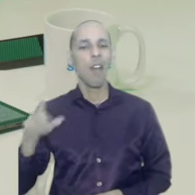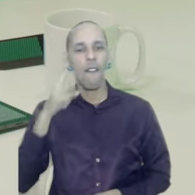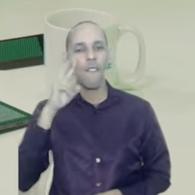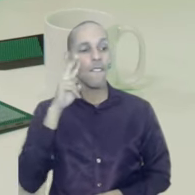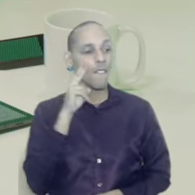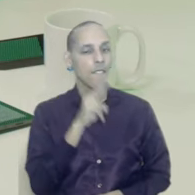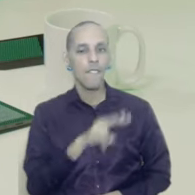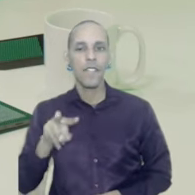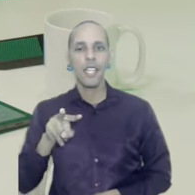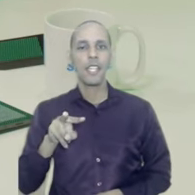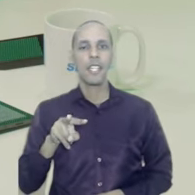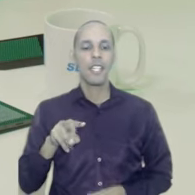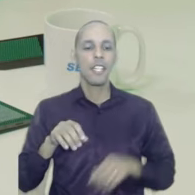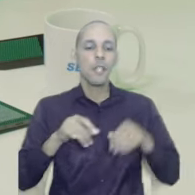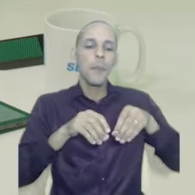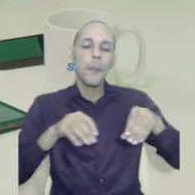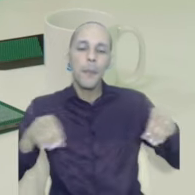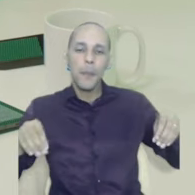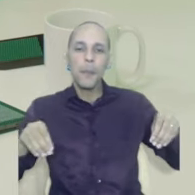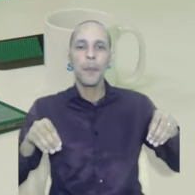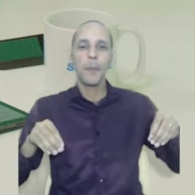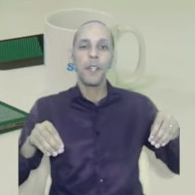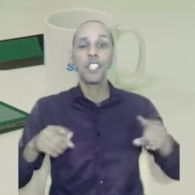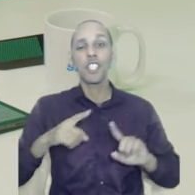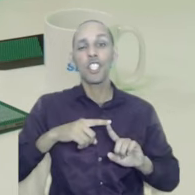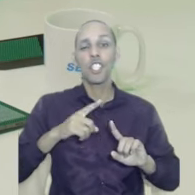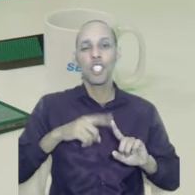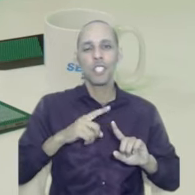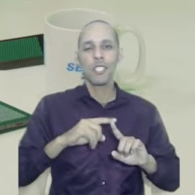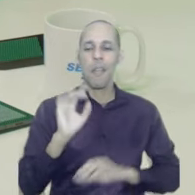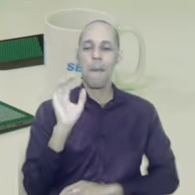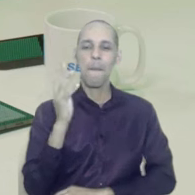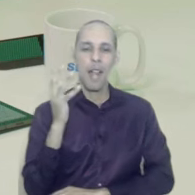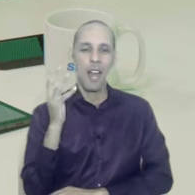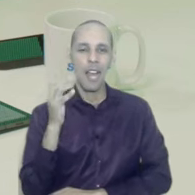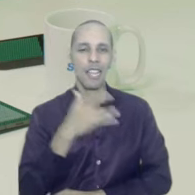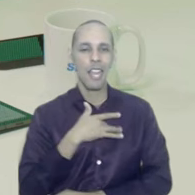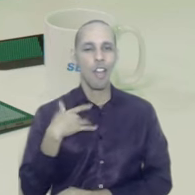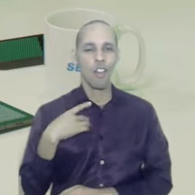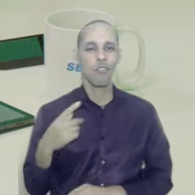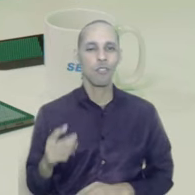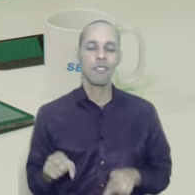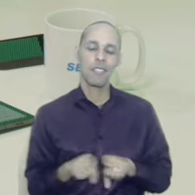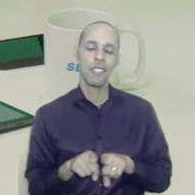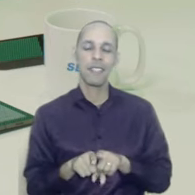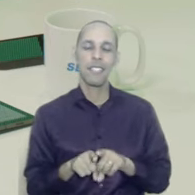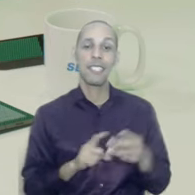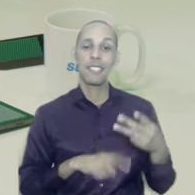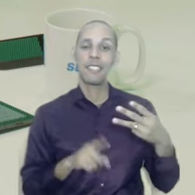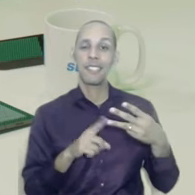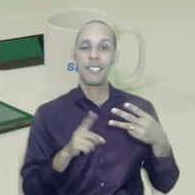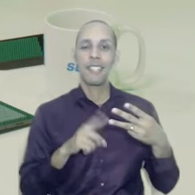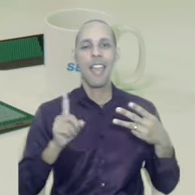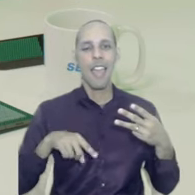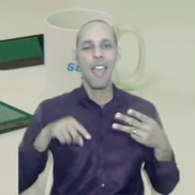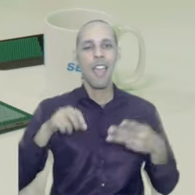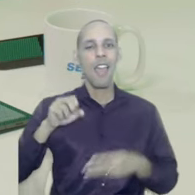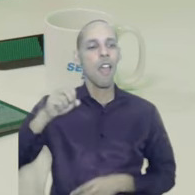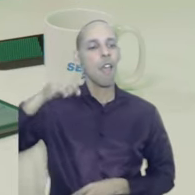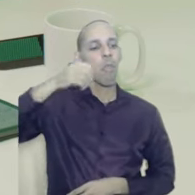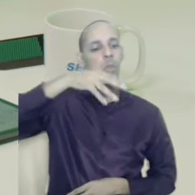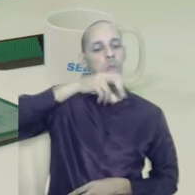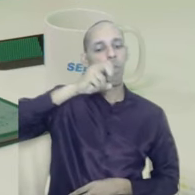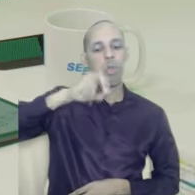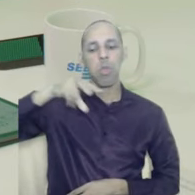enxergar o solo e a natureza da planta ali de fato a saúde da planta e tem o de pulverização que ele entra tanto para pulverizar como